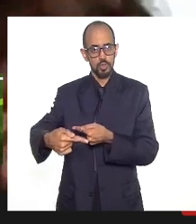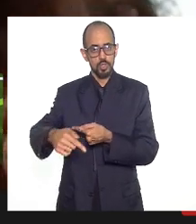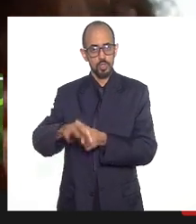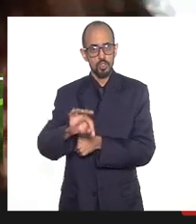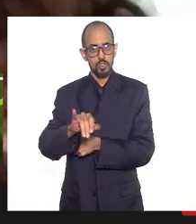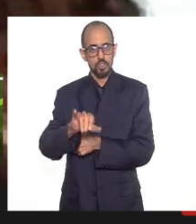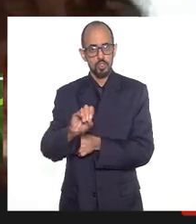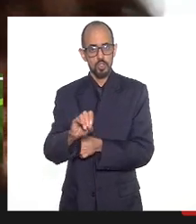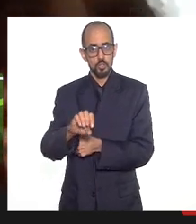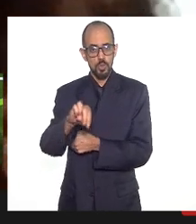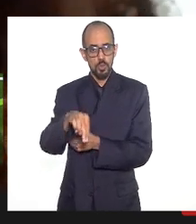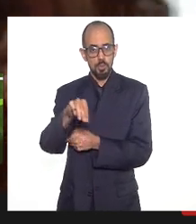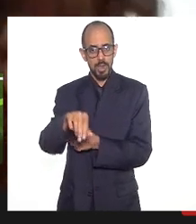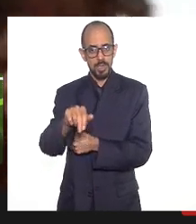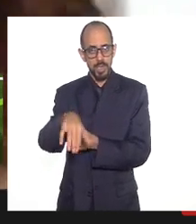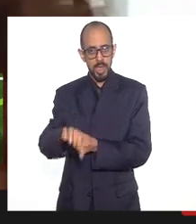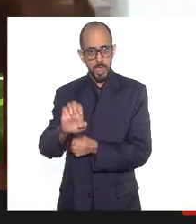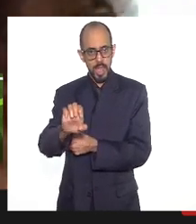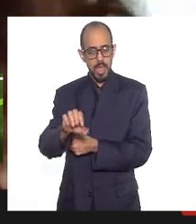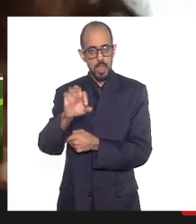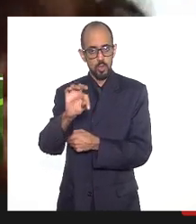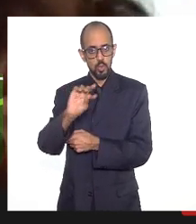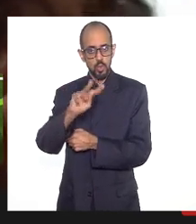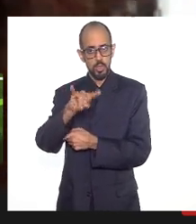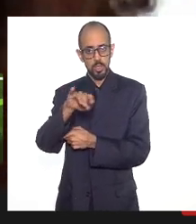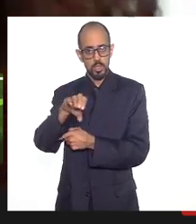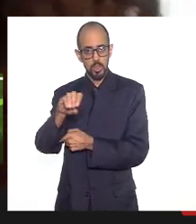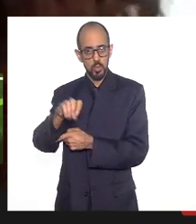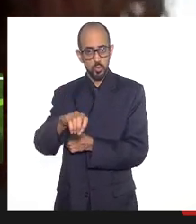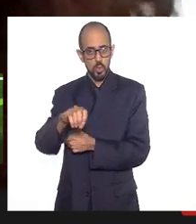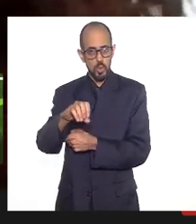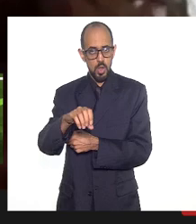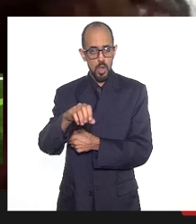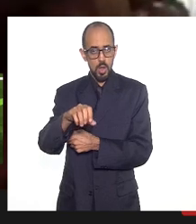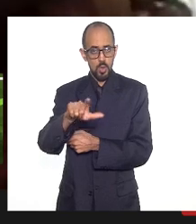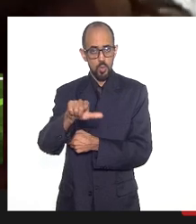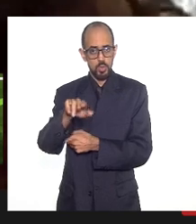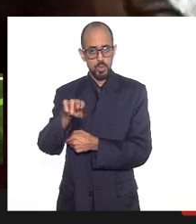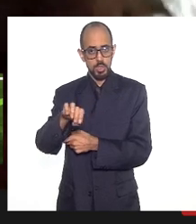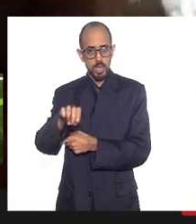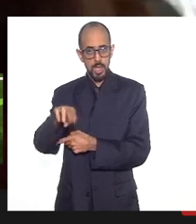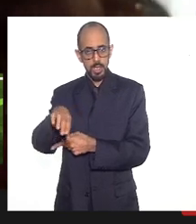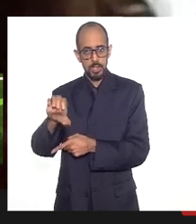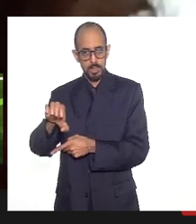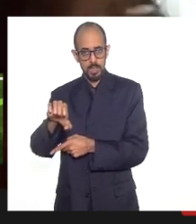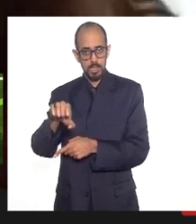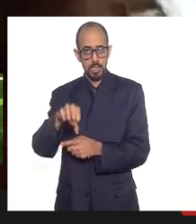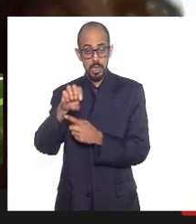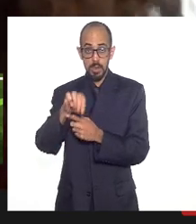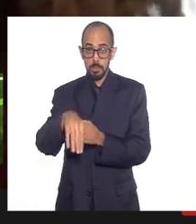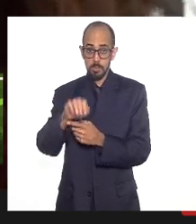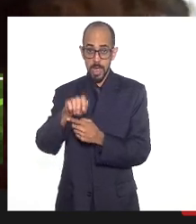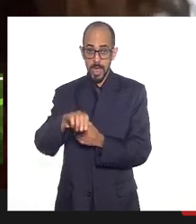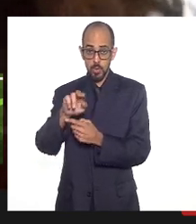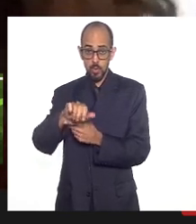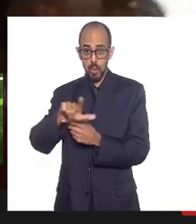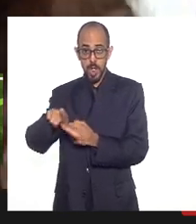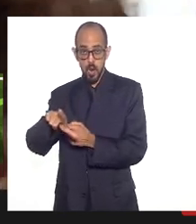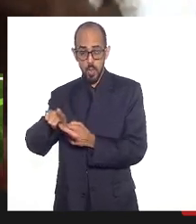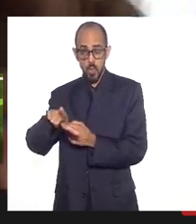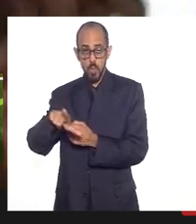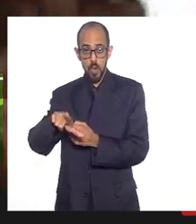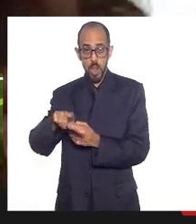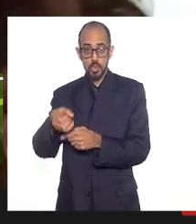Toninho, Luciene e João Manuel. E, assim, os jovens, né? As